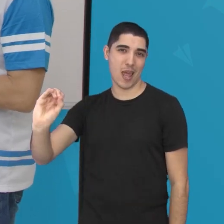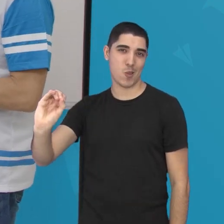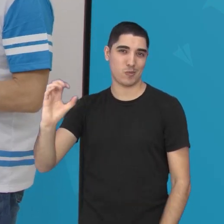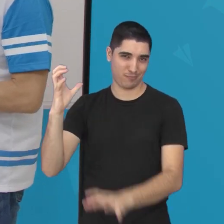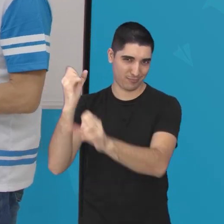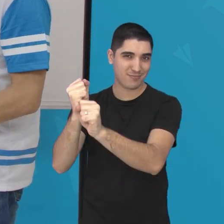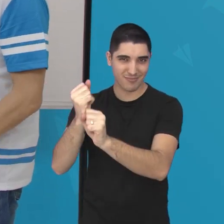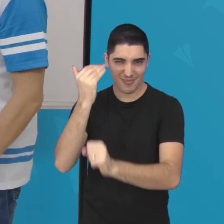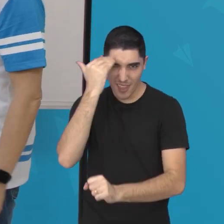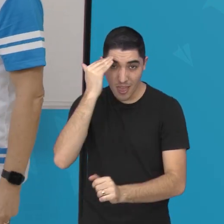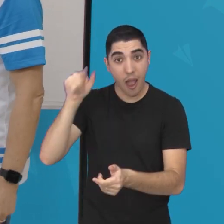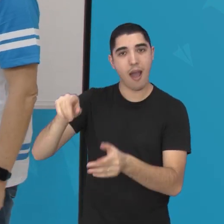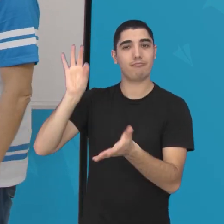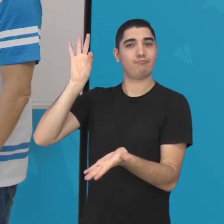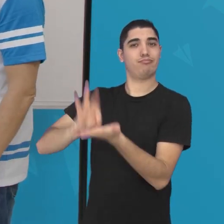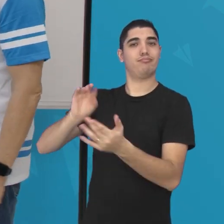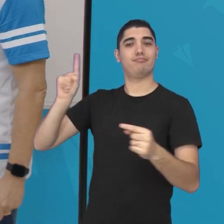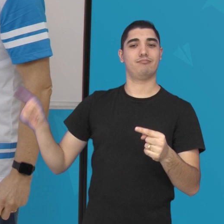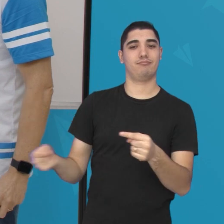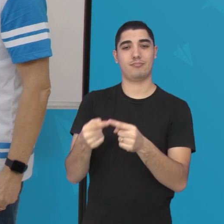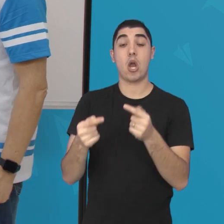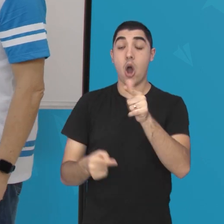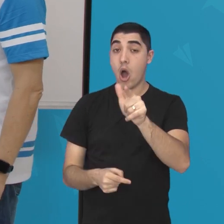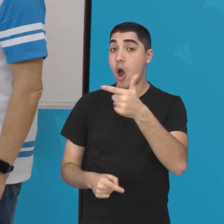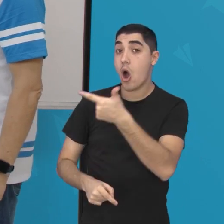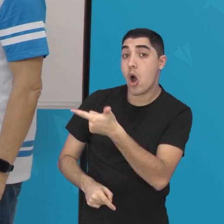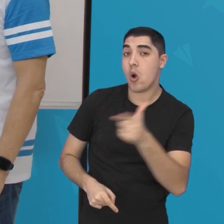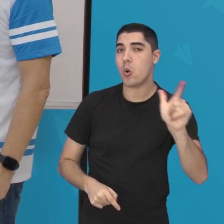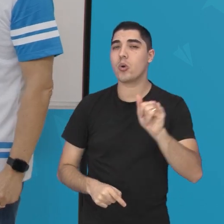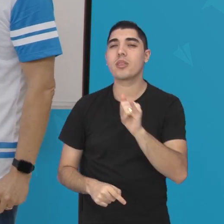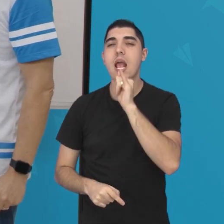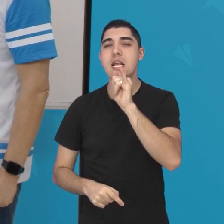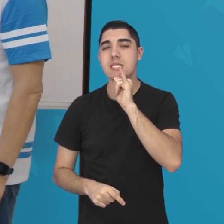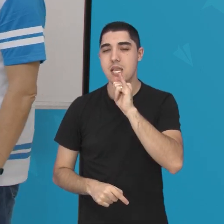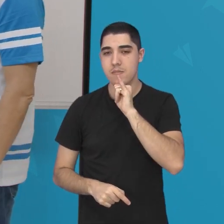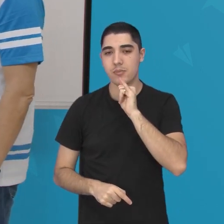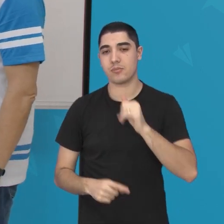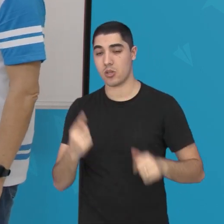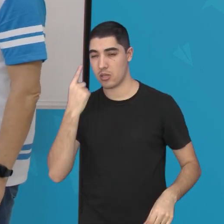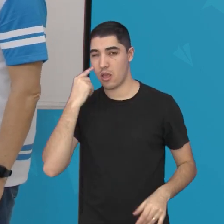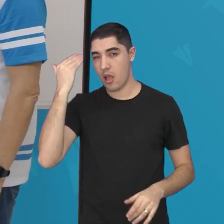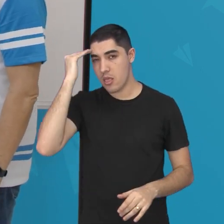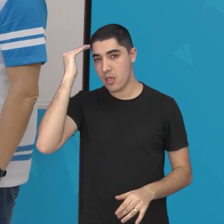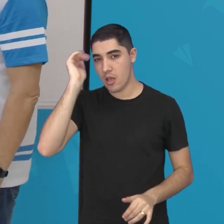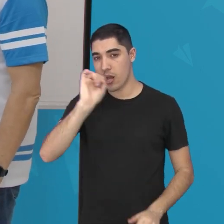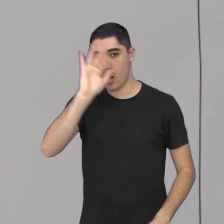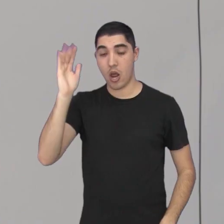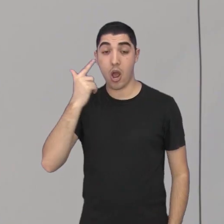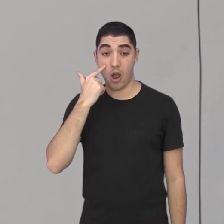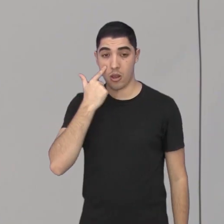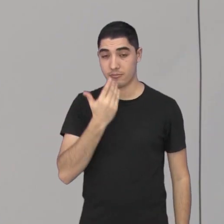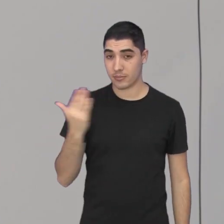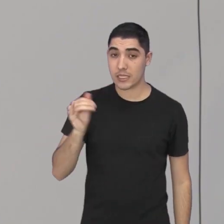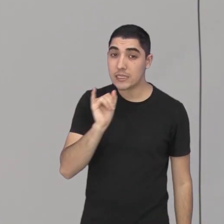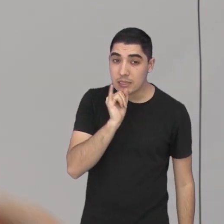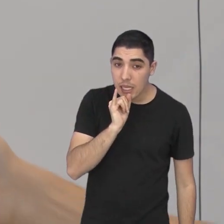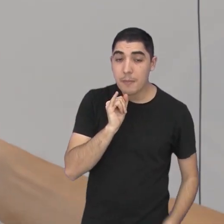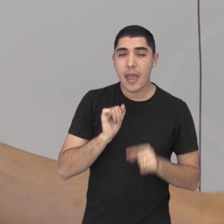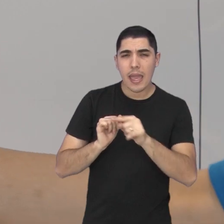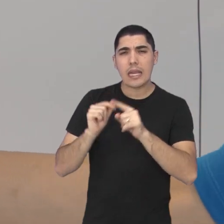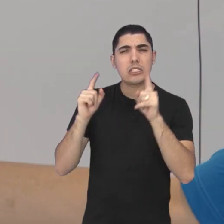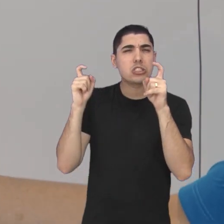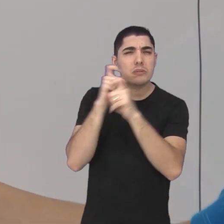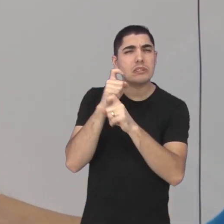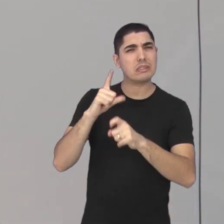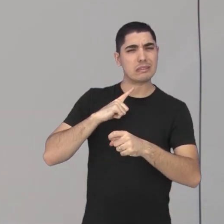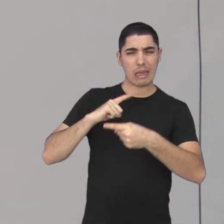Ok? Vamos ver esse outro exemplo aqui, para a gente praticar um pouco mais. Esse exemplo é um pouco mais